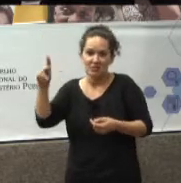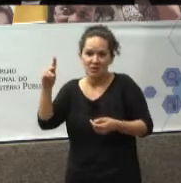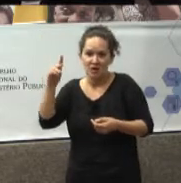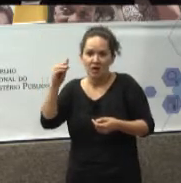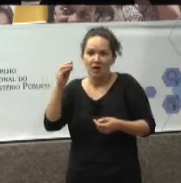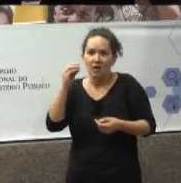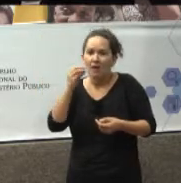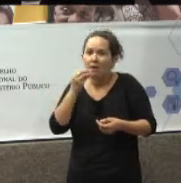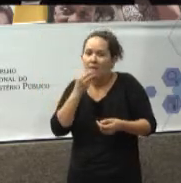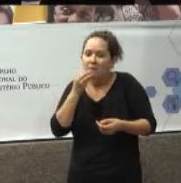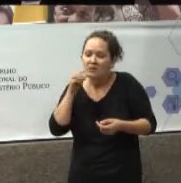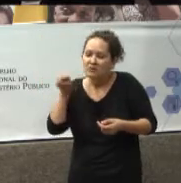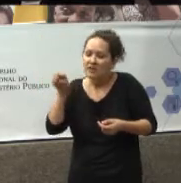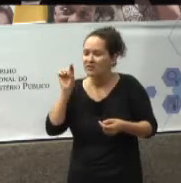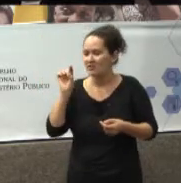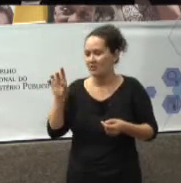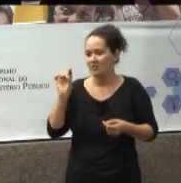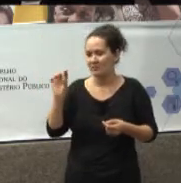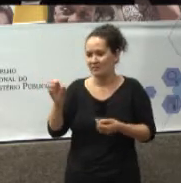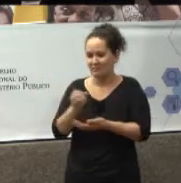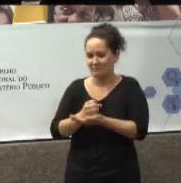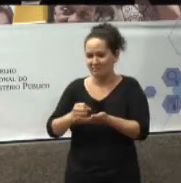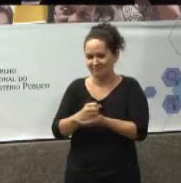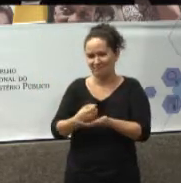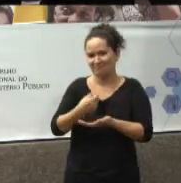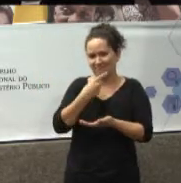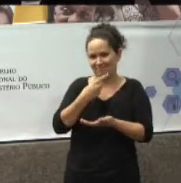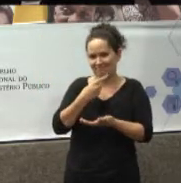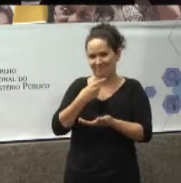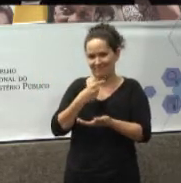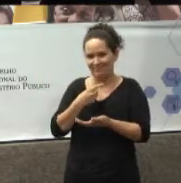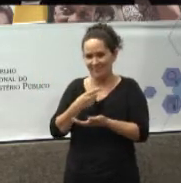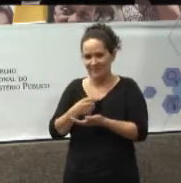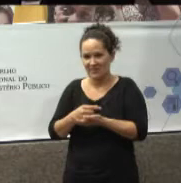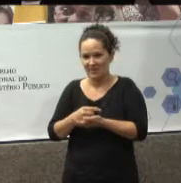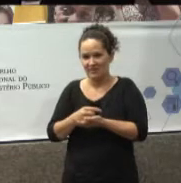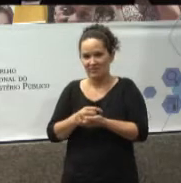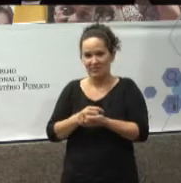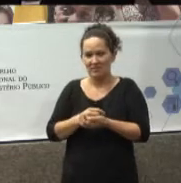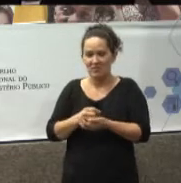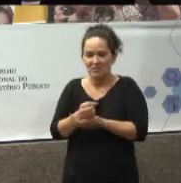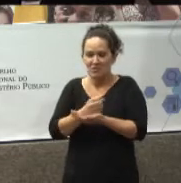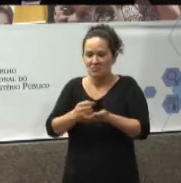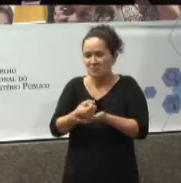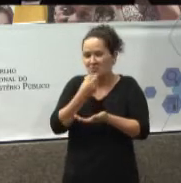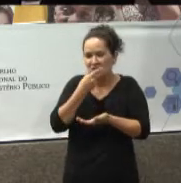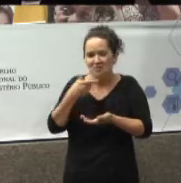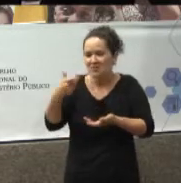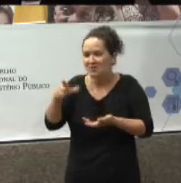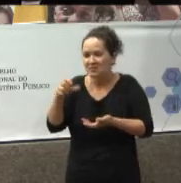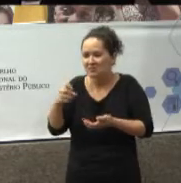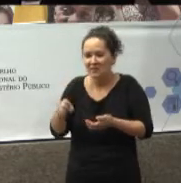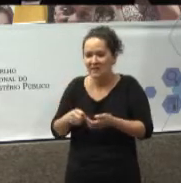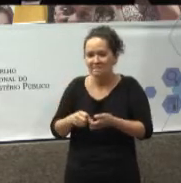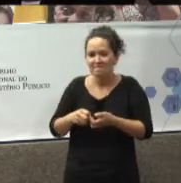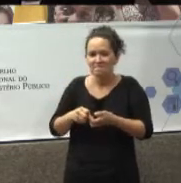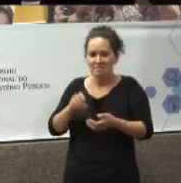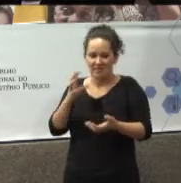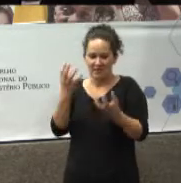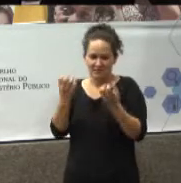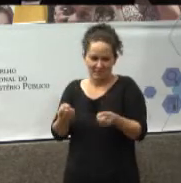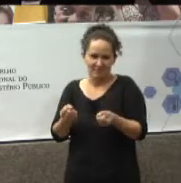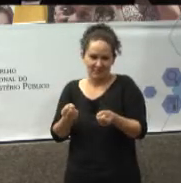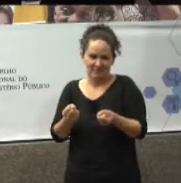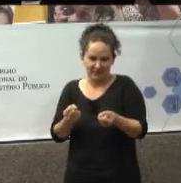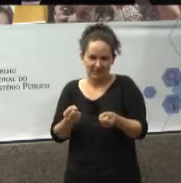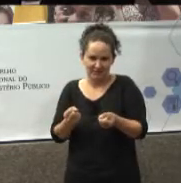sobreviver e esse medicamento medicamento não foi reconhecido pela fdm americana american o medicamento não foi reconhecido pela visa